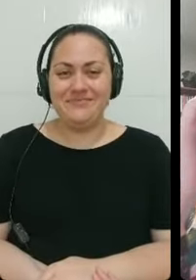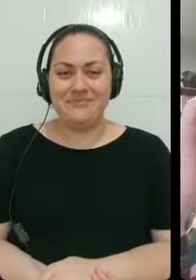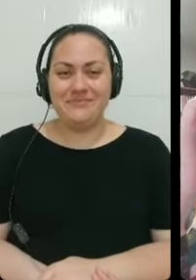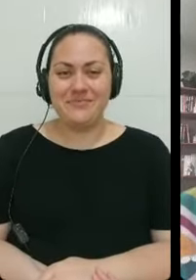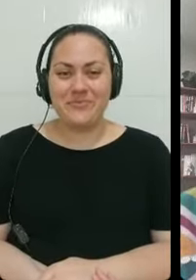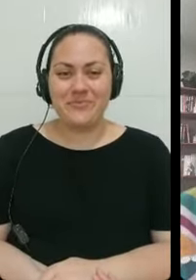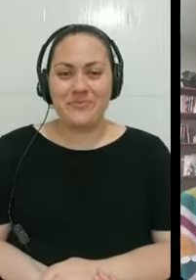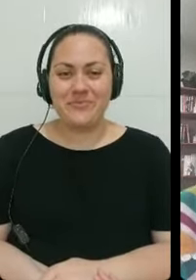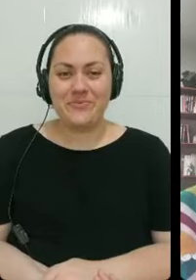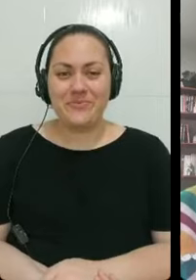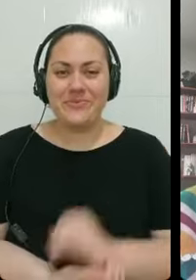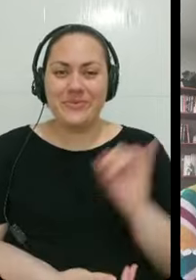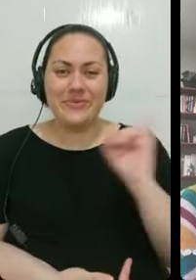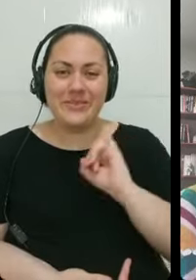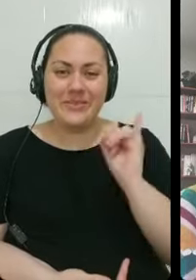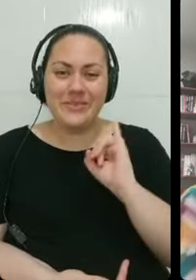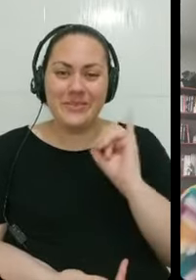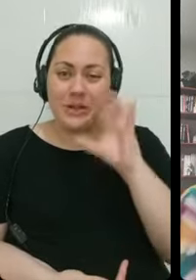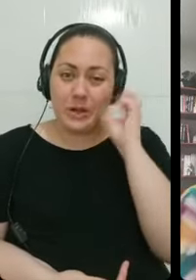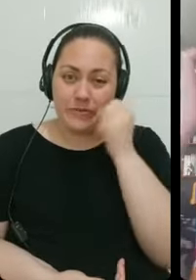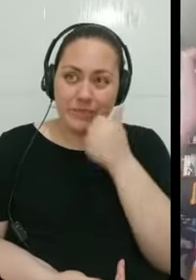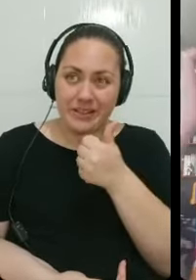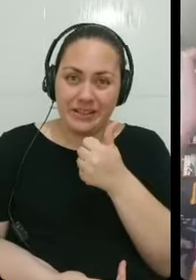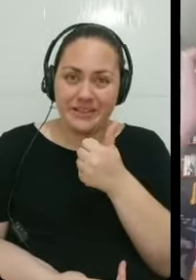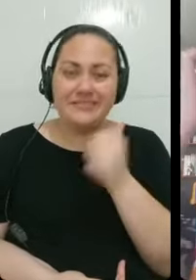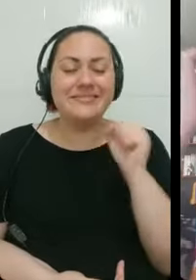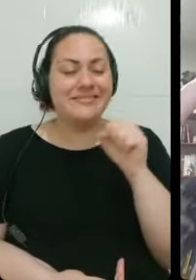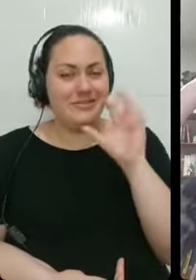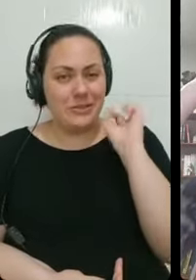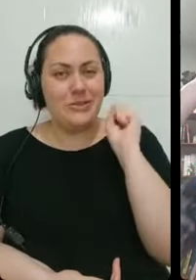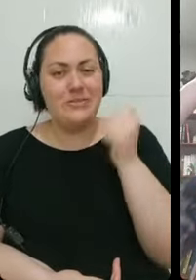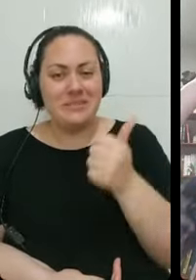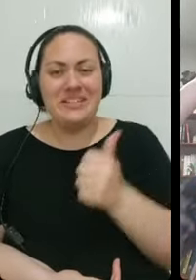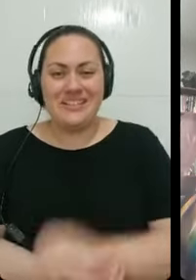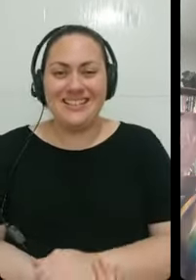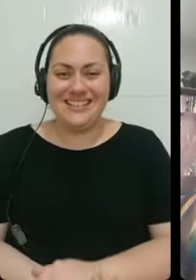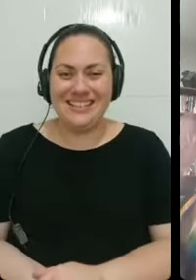Olá! Me ouve bem, Luísa? Ouço bem, sim.